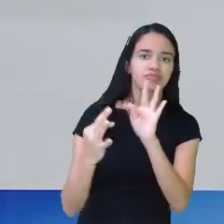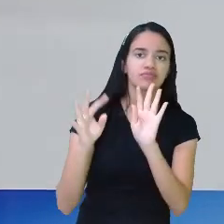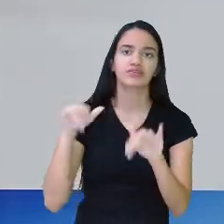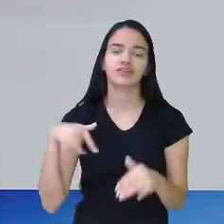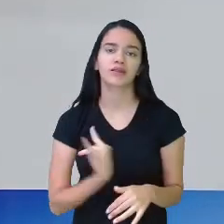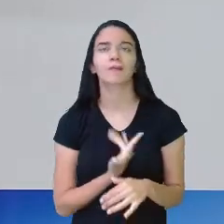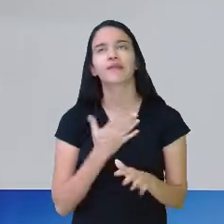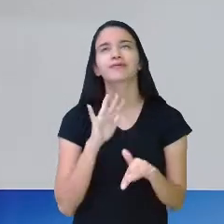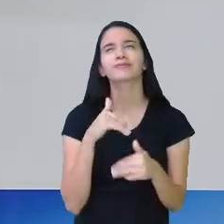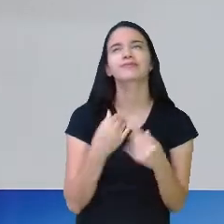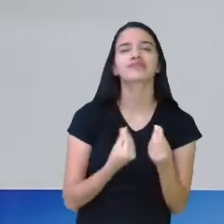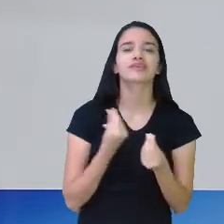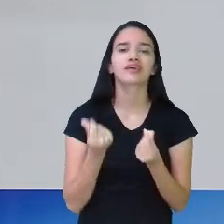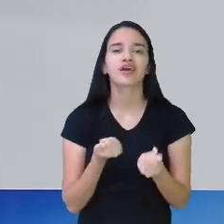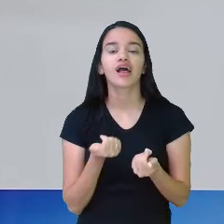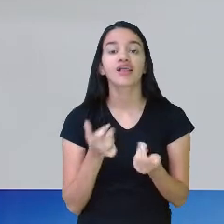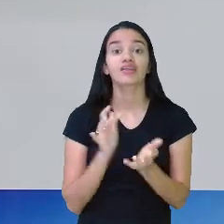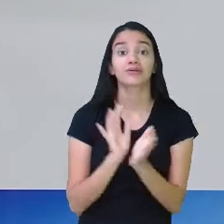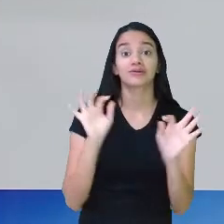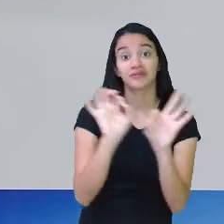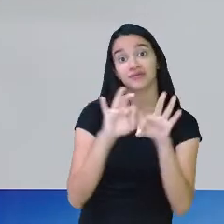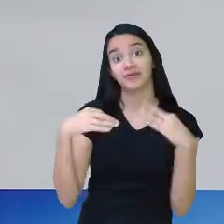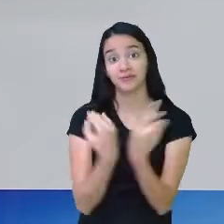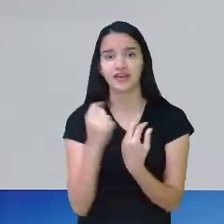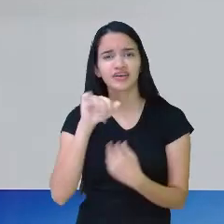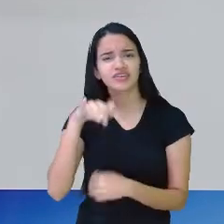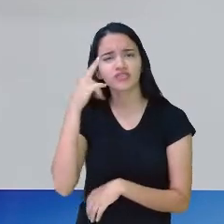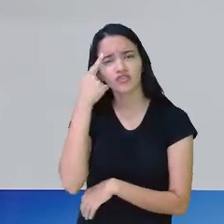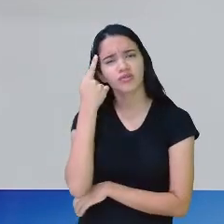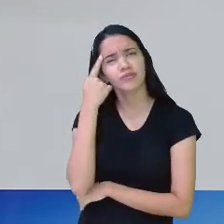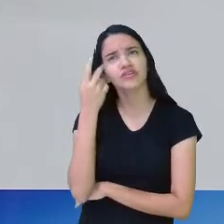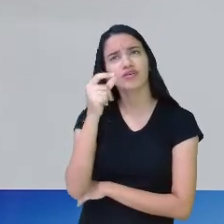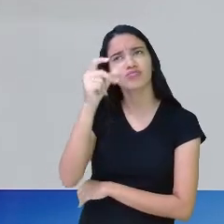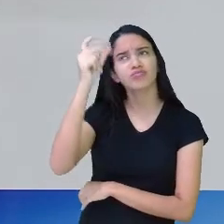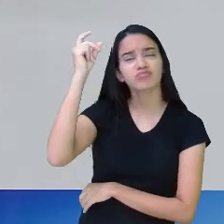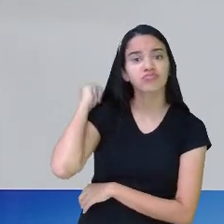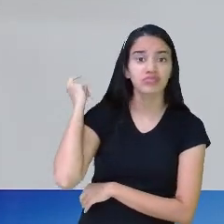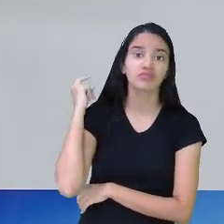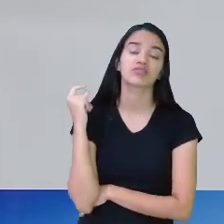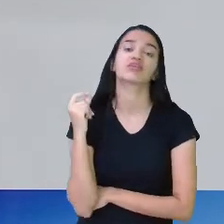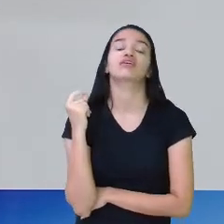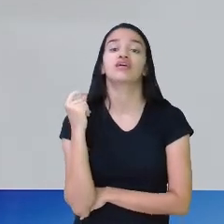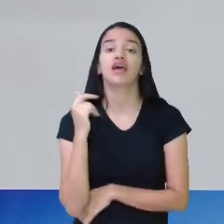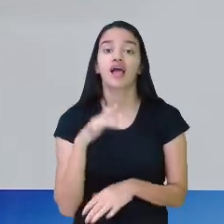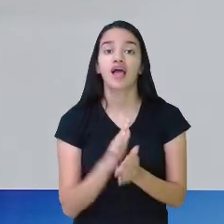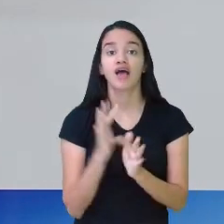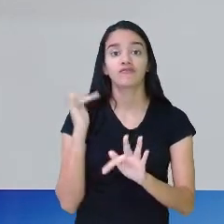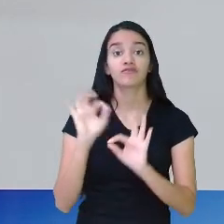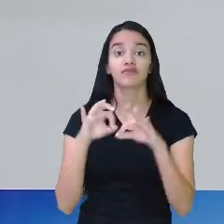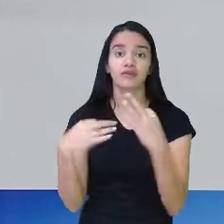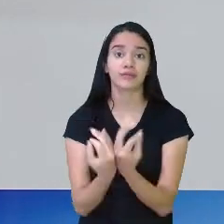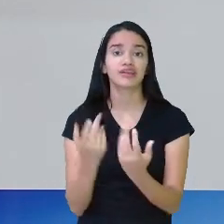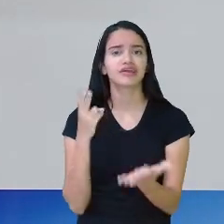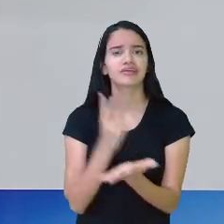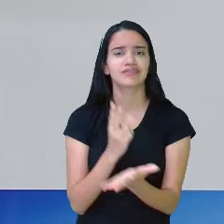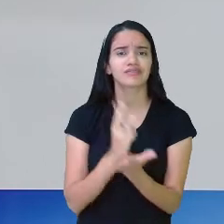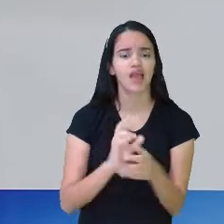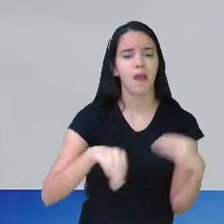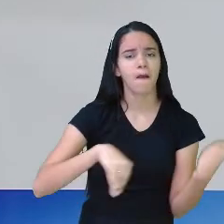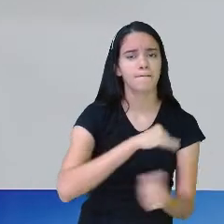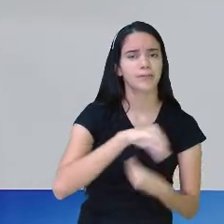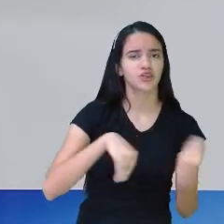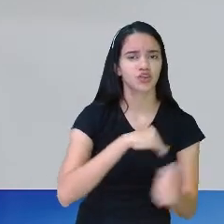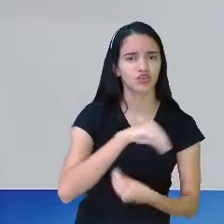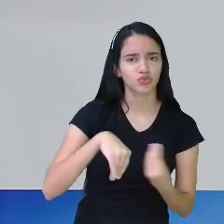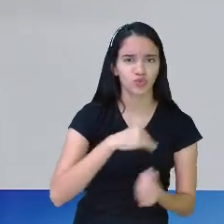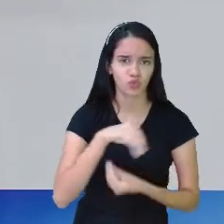na nossa linha da nossa família. Se você pensar assim, lá nos seus primeiros antepassados, quem foram, sempre vai ter essa mistura